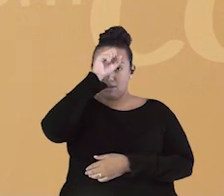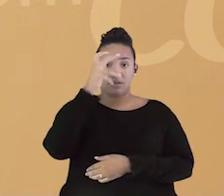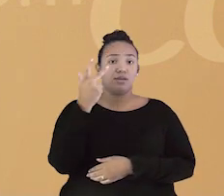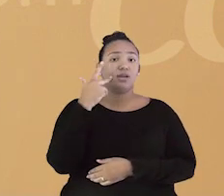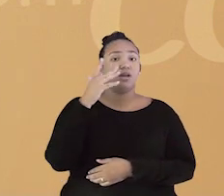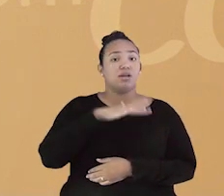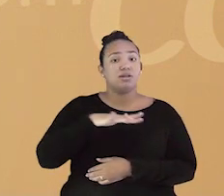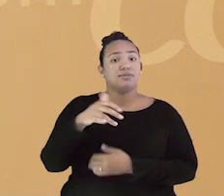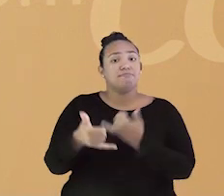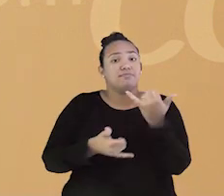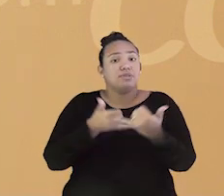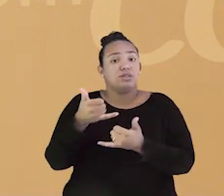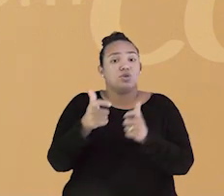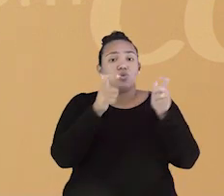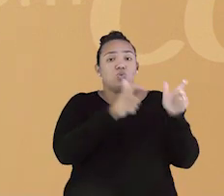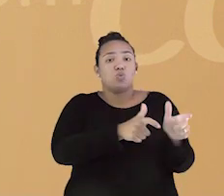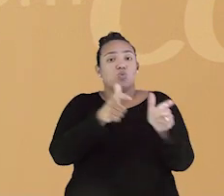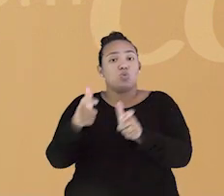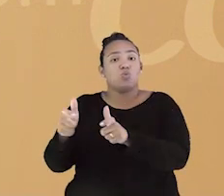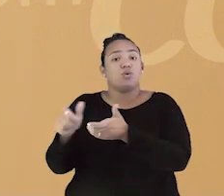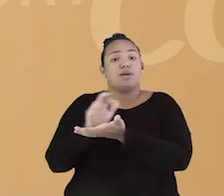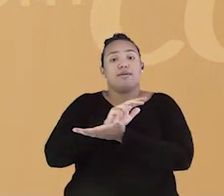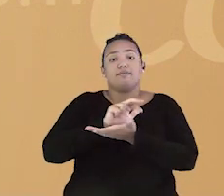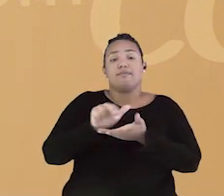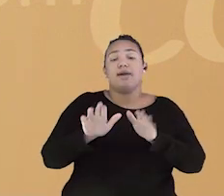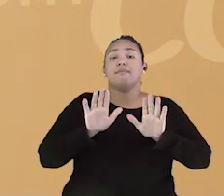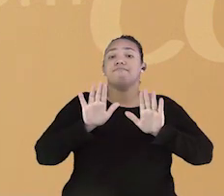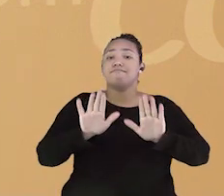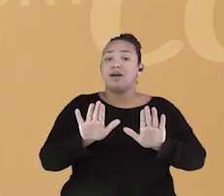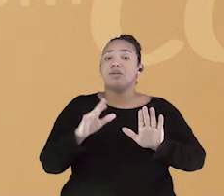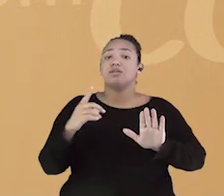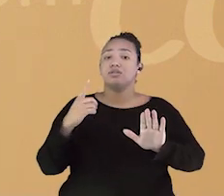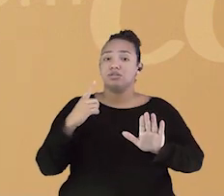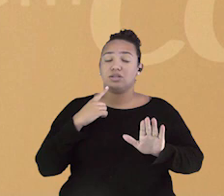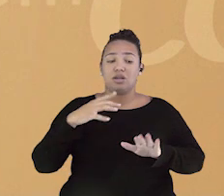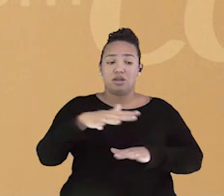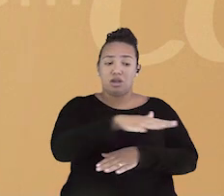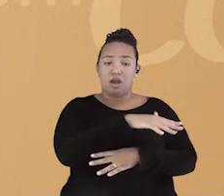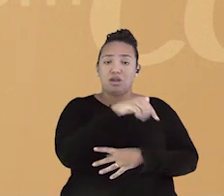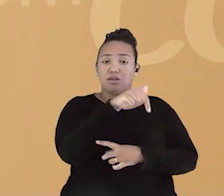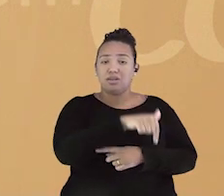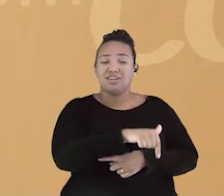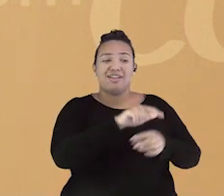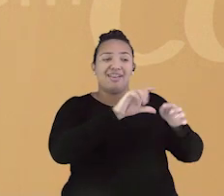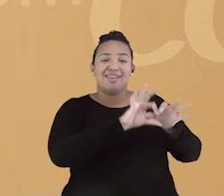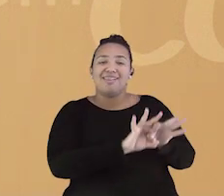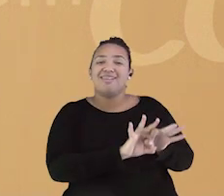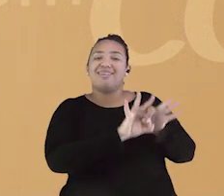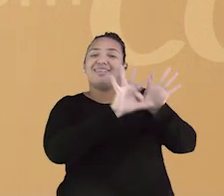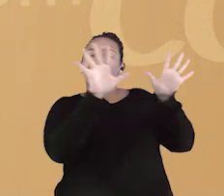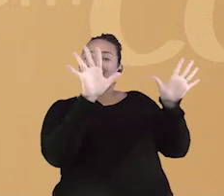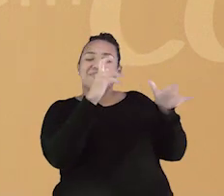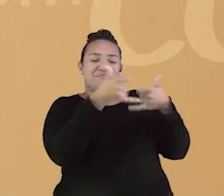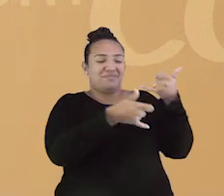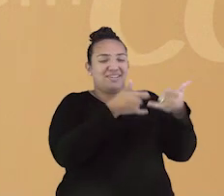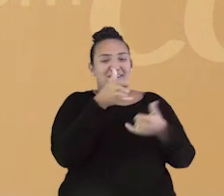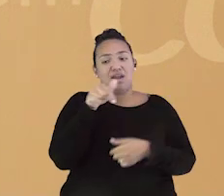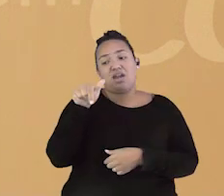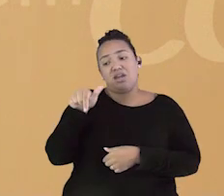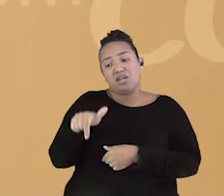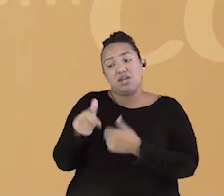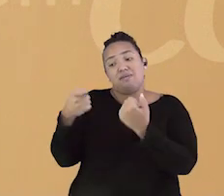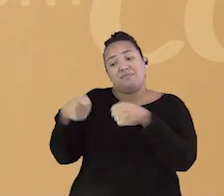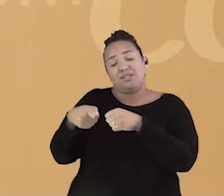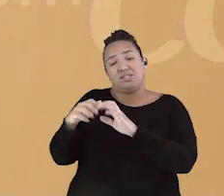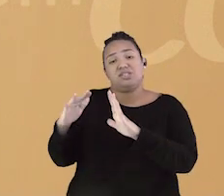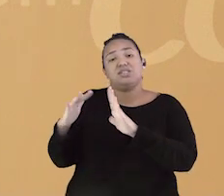lugares, mas em alguns elas têm mais espaço para brincar livres e em outros as brincadeiras precisam ser dentro